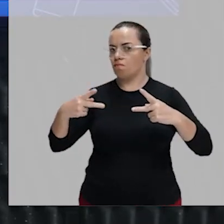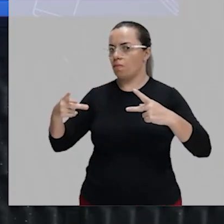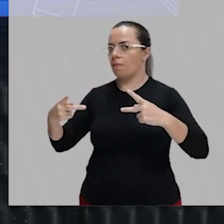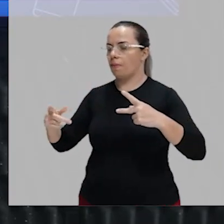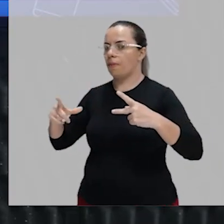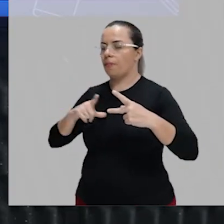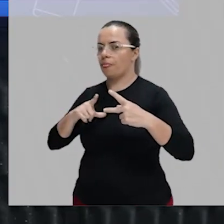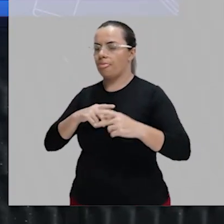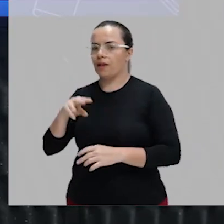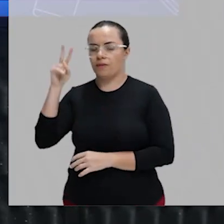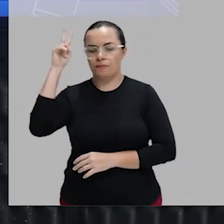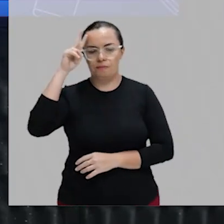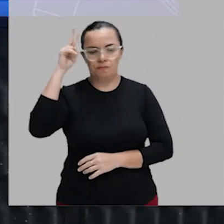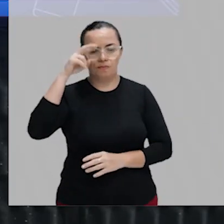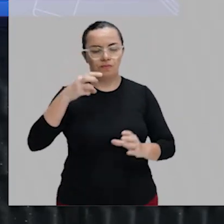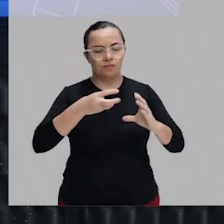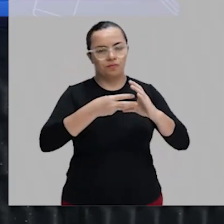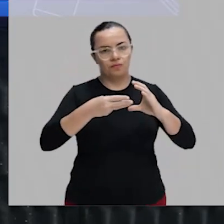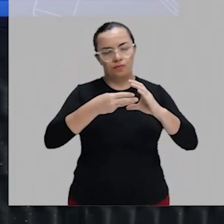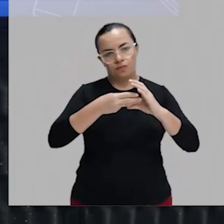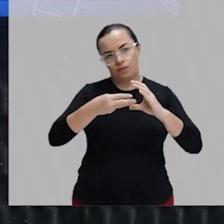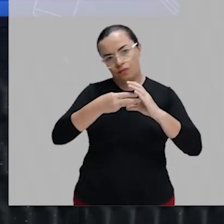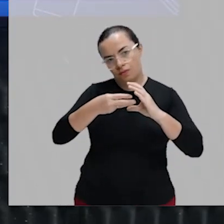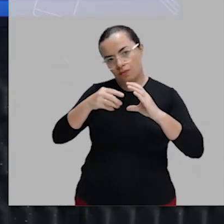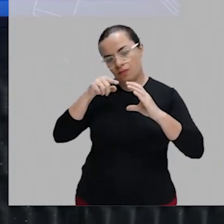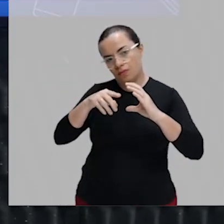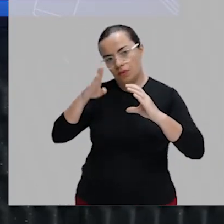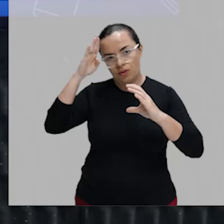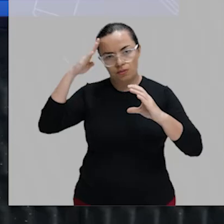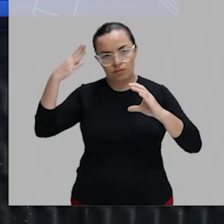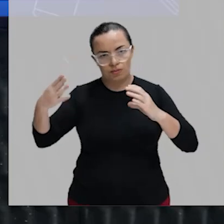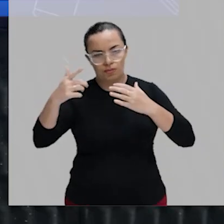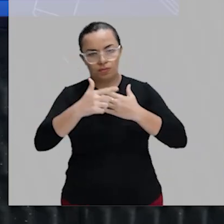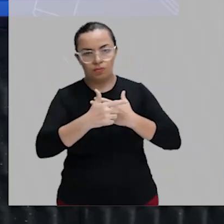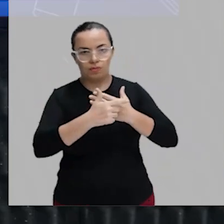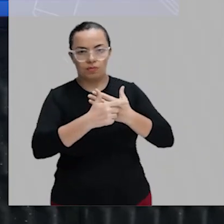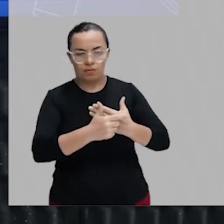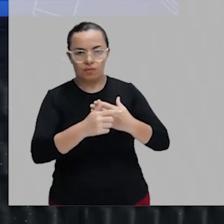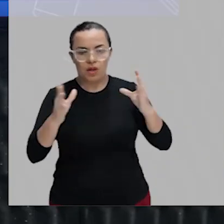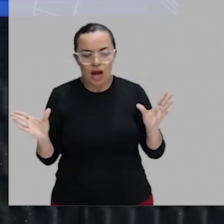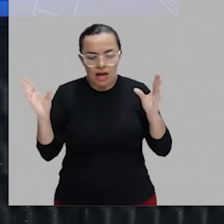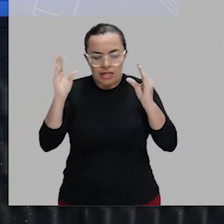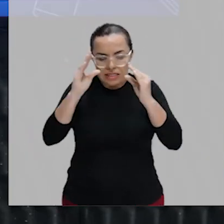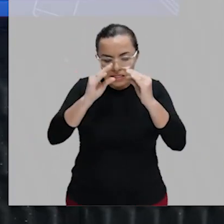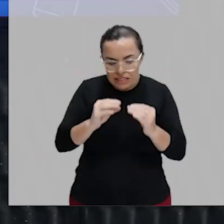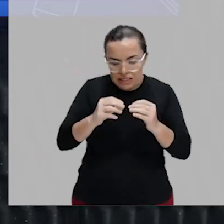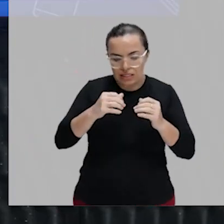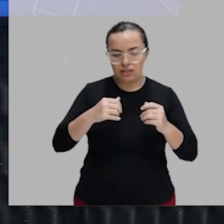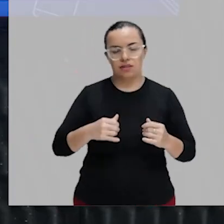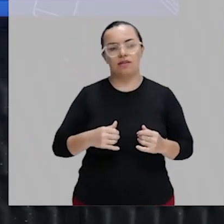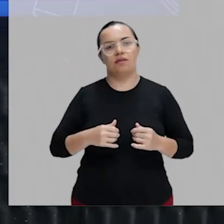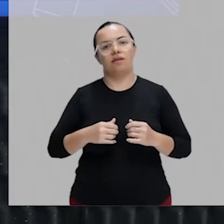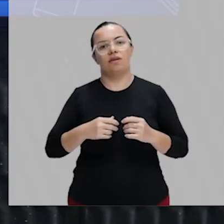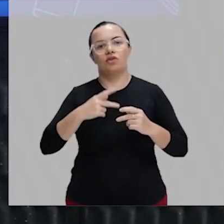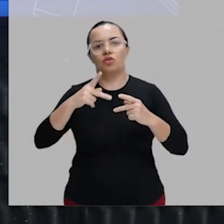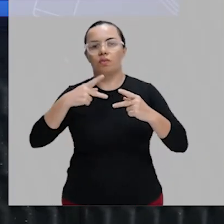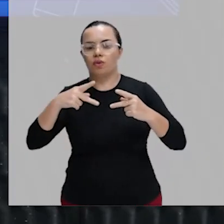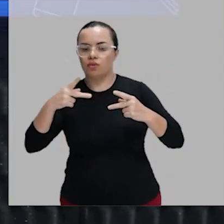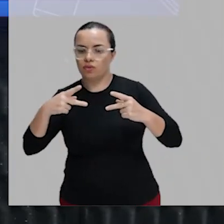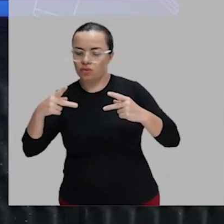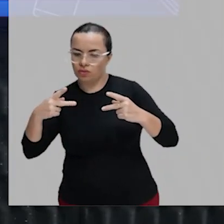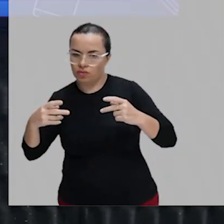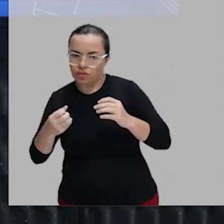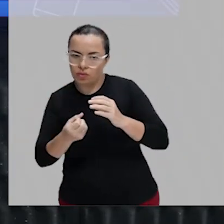tá? Vamos lembrar que a célula tem como uma das suas principais funções é a síntese de proteínas, ou seja, a produção